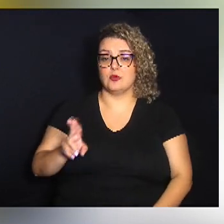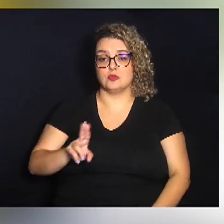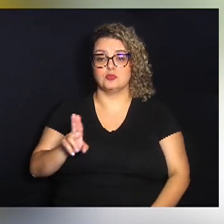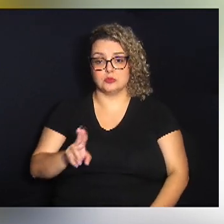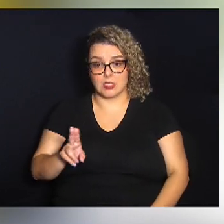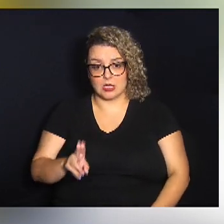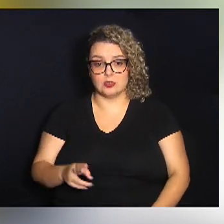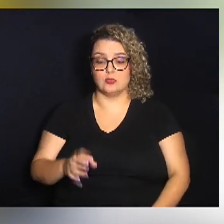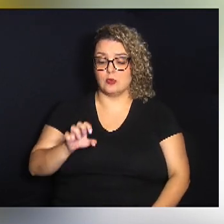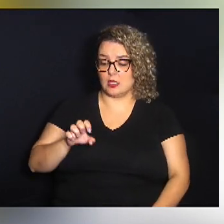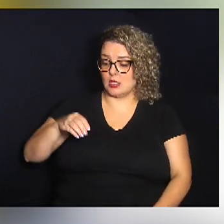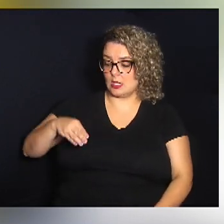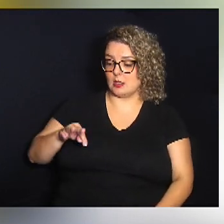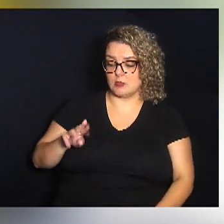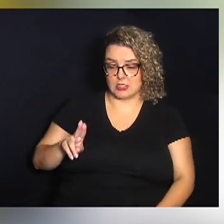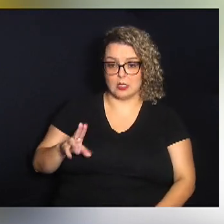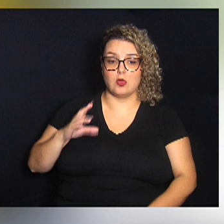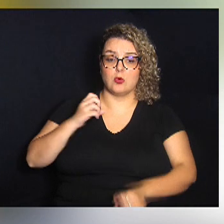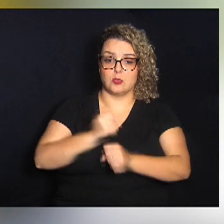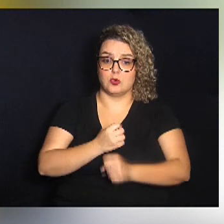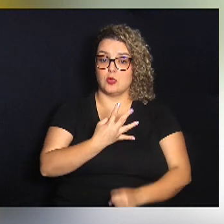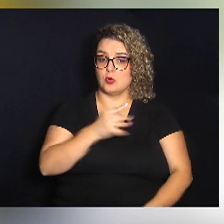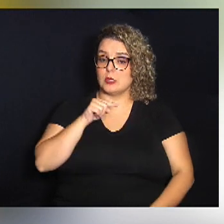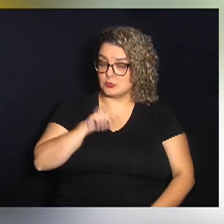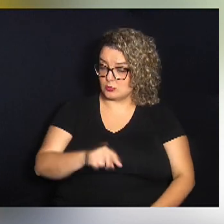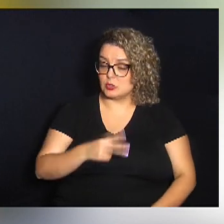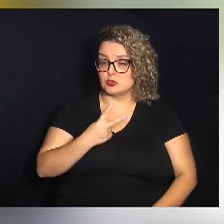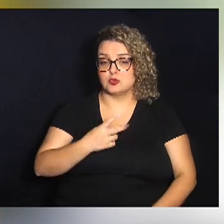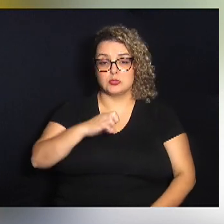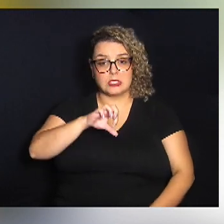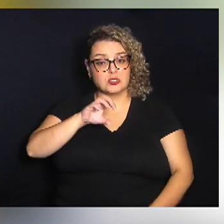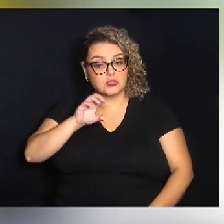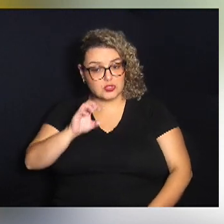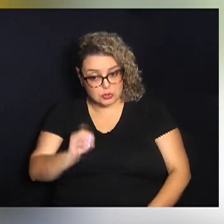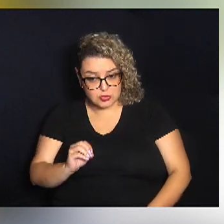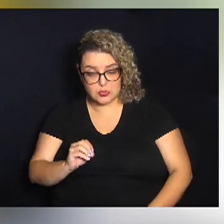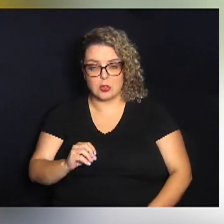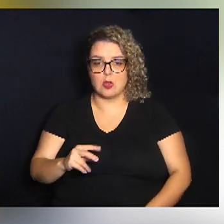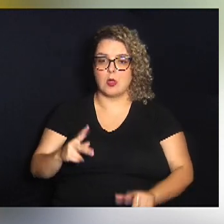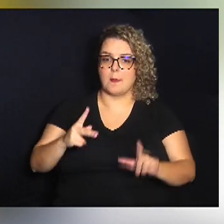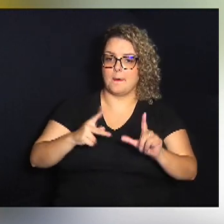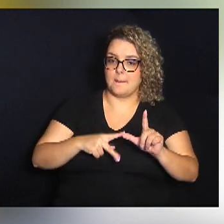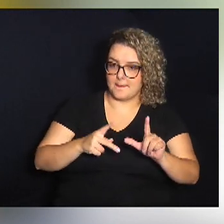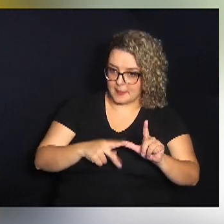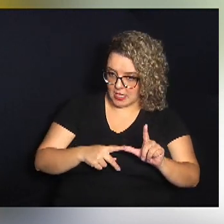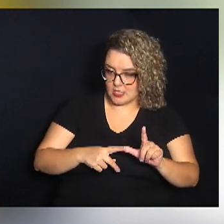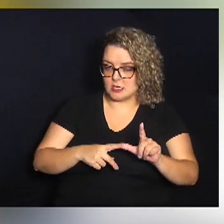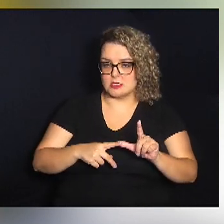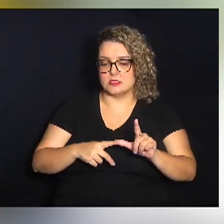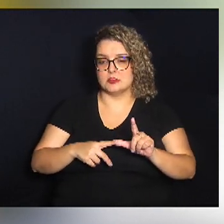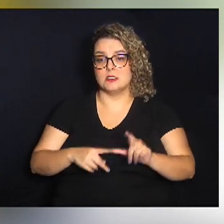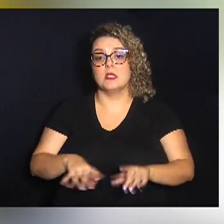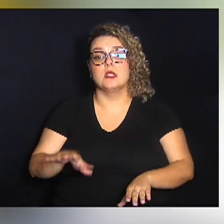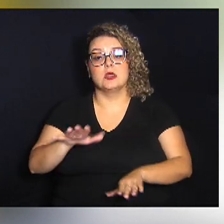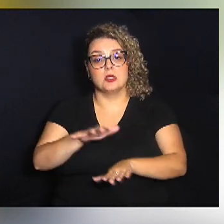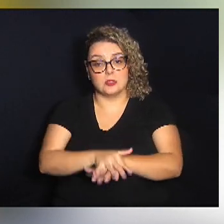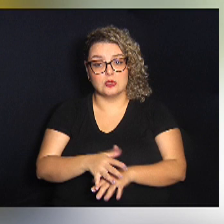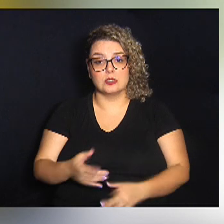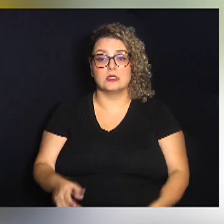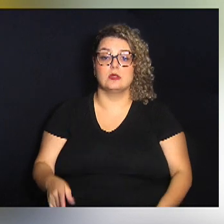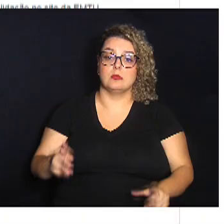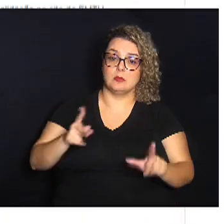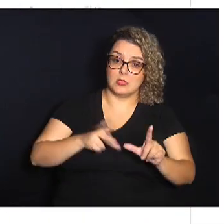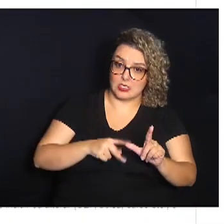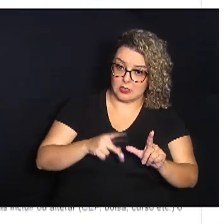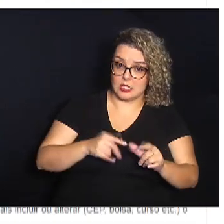pela EMTU um total de 4.290 passes escolares, incluindo o passe livre e a